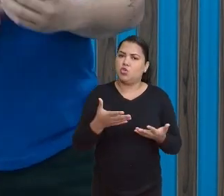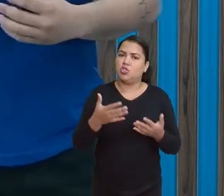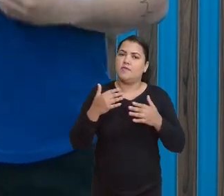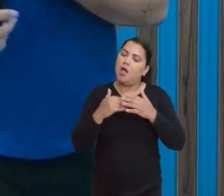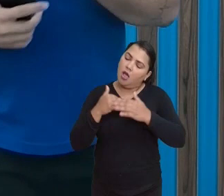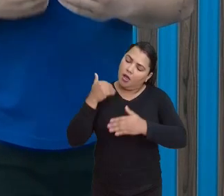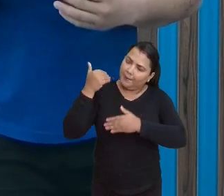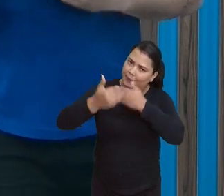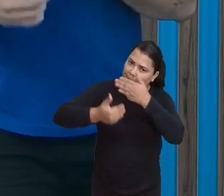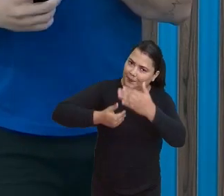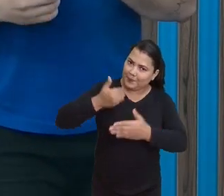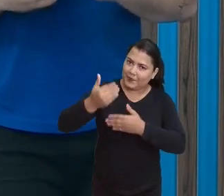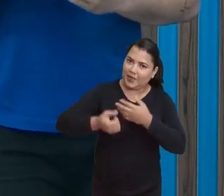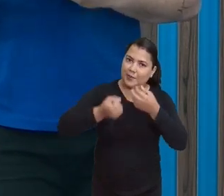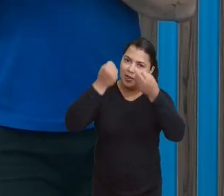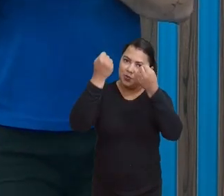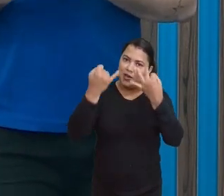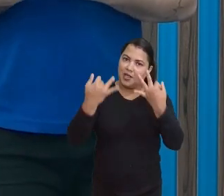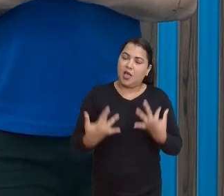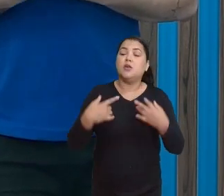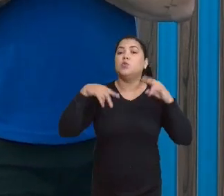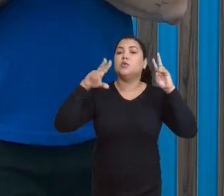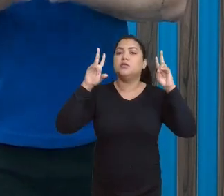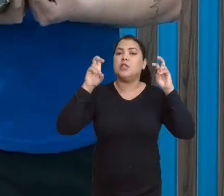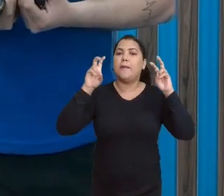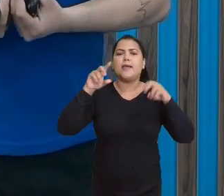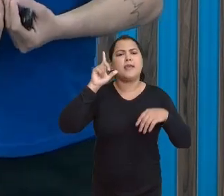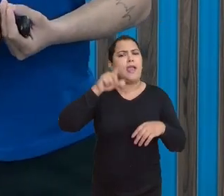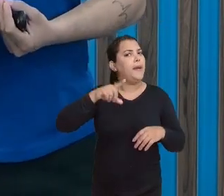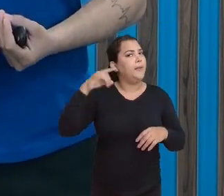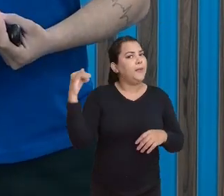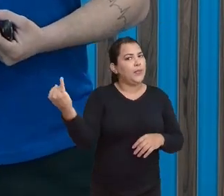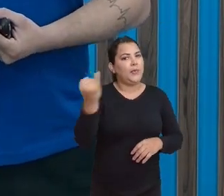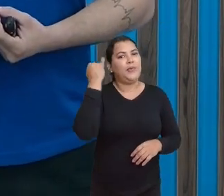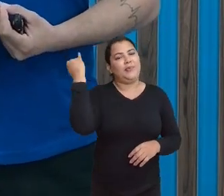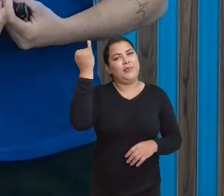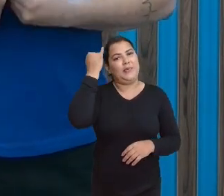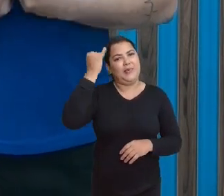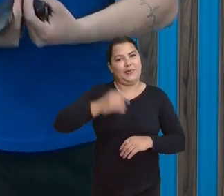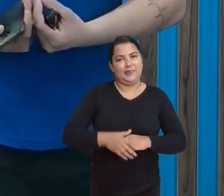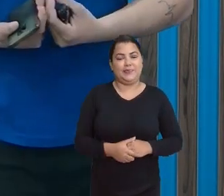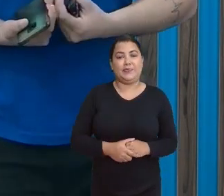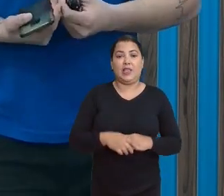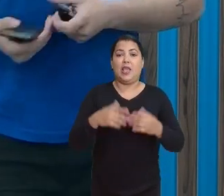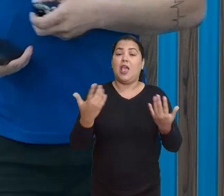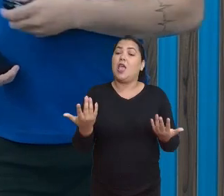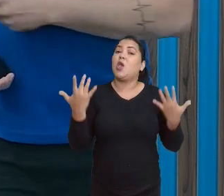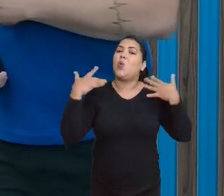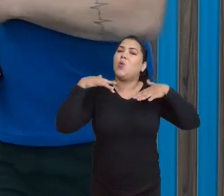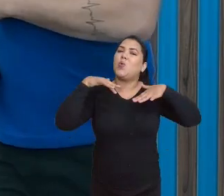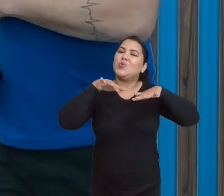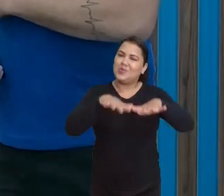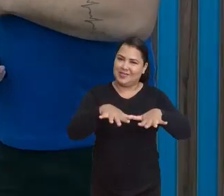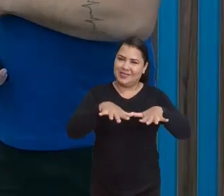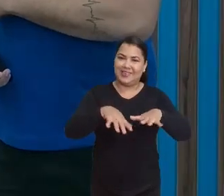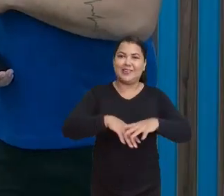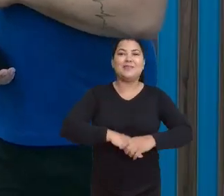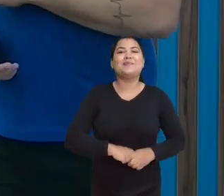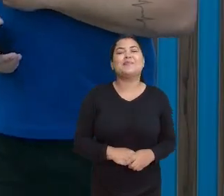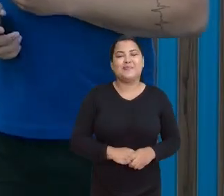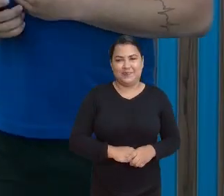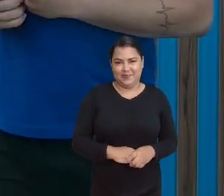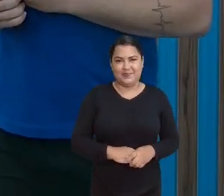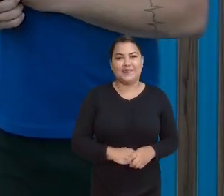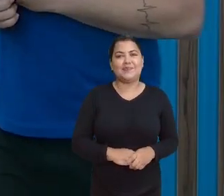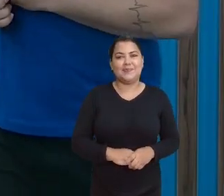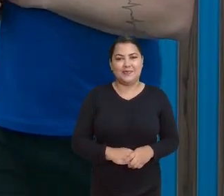Para falar sobre um tema que é extremamente importante, né? E inclusivo, né?